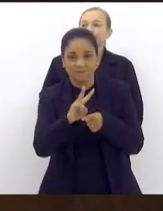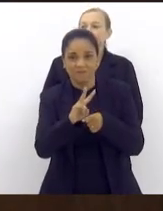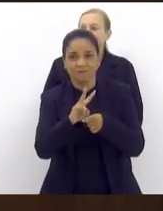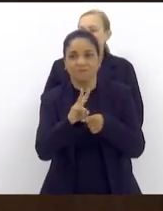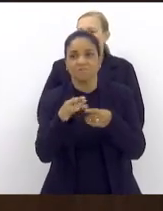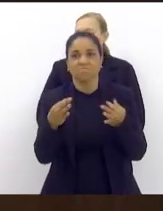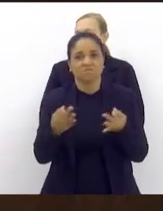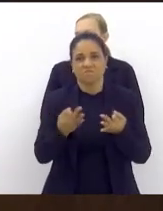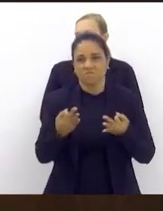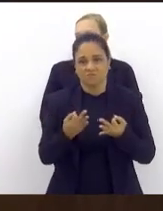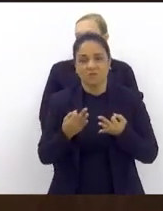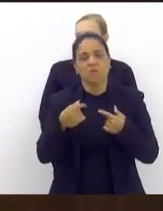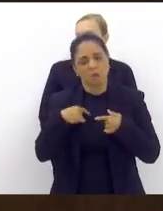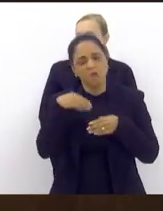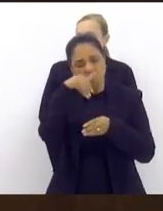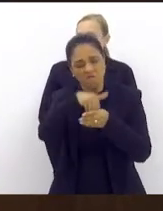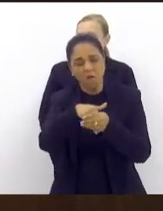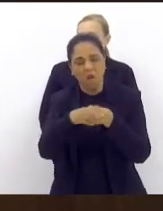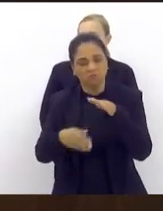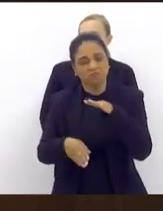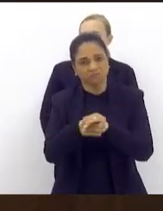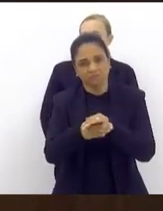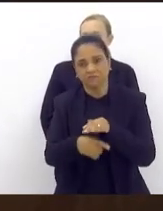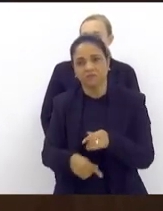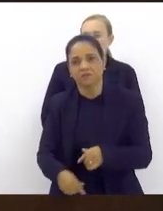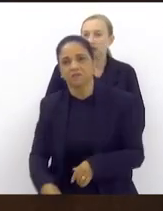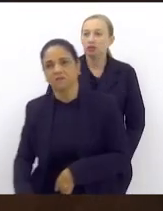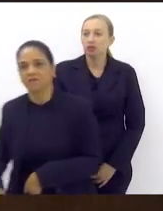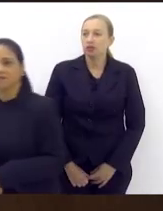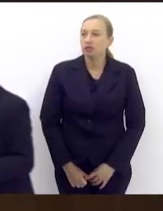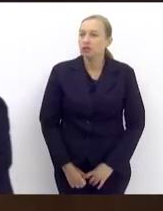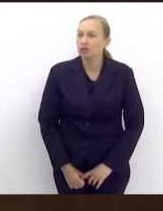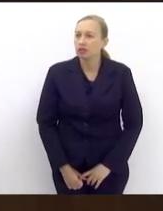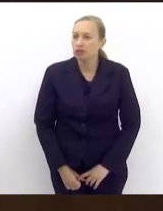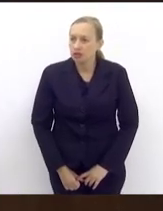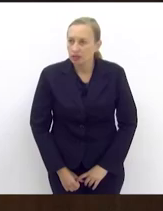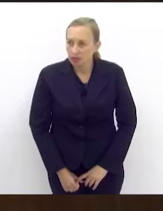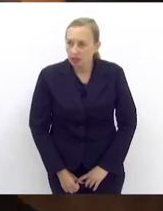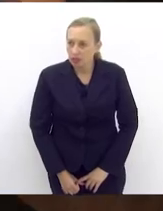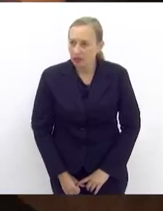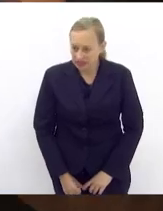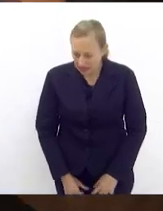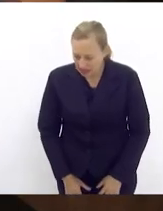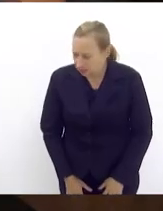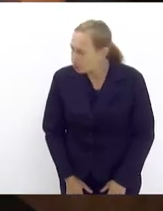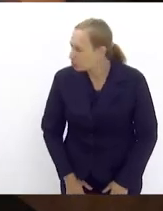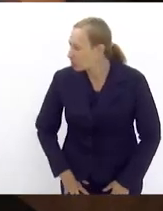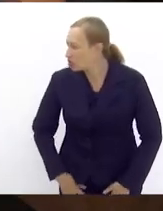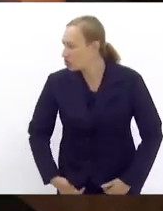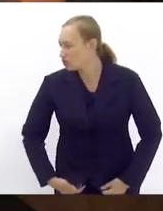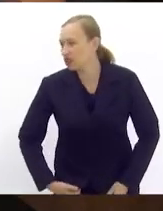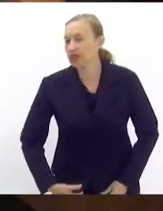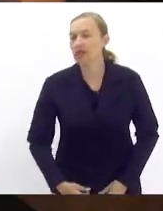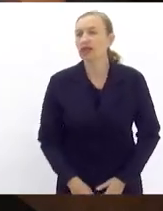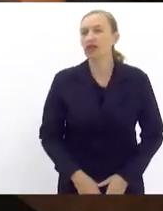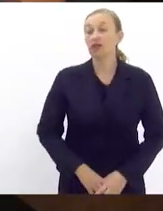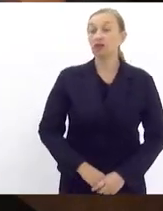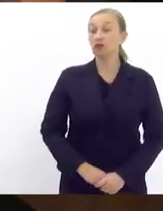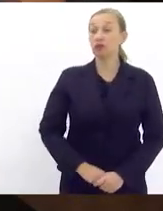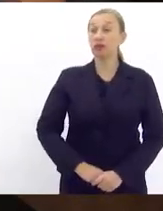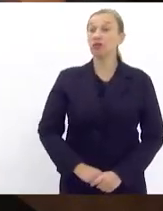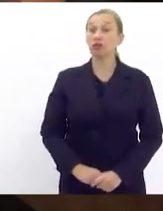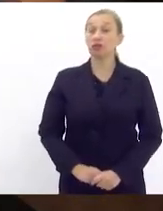sou completamente favorável já vou comprar uma lata de tinta Violeta deputada Renato para quando a gente for fazer o compra esse da Lei